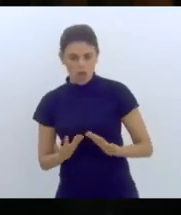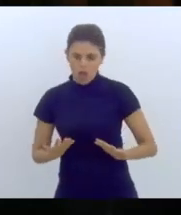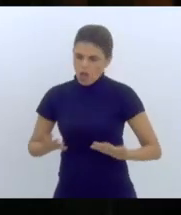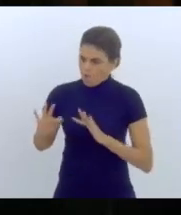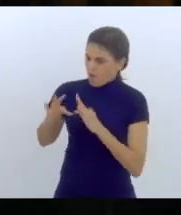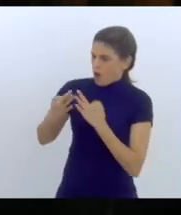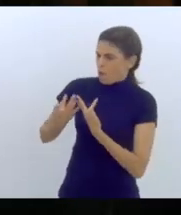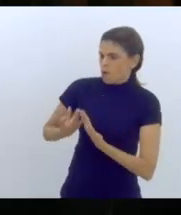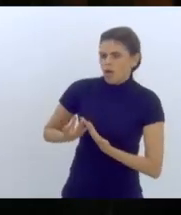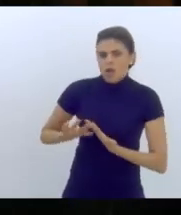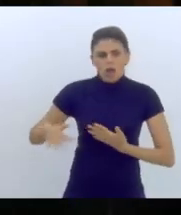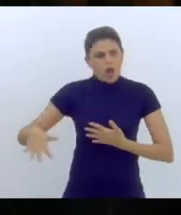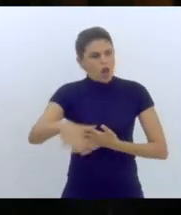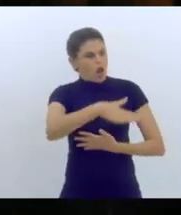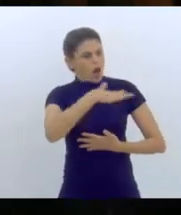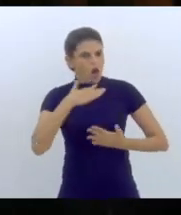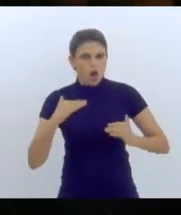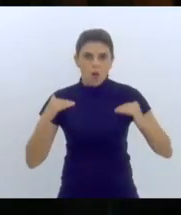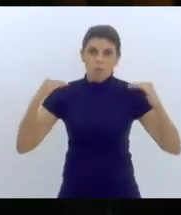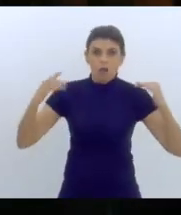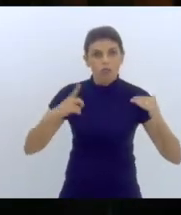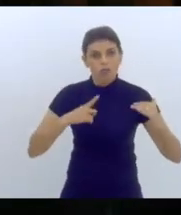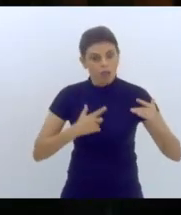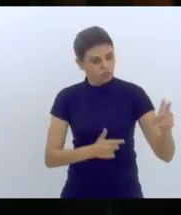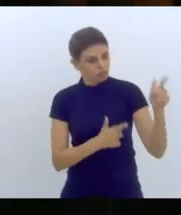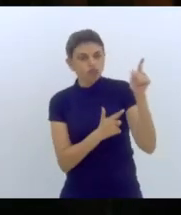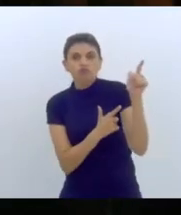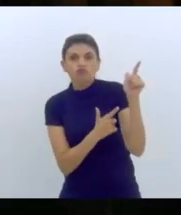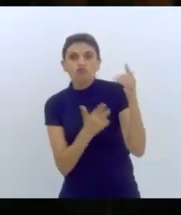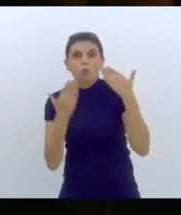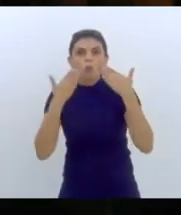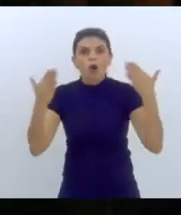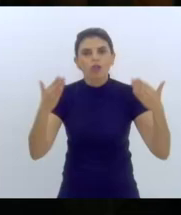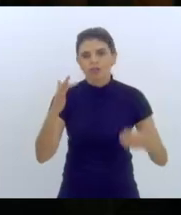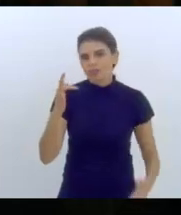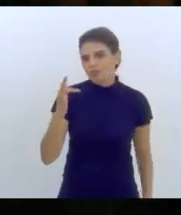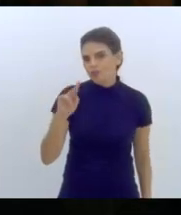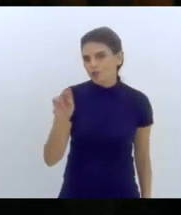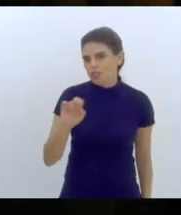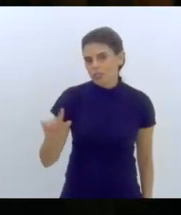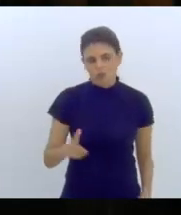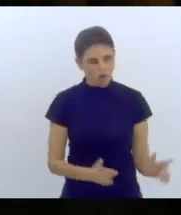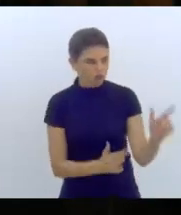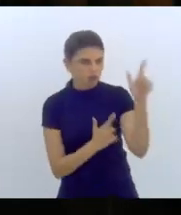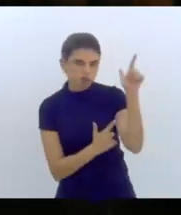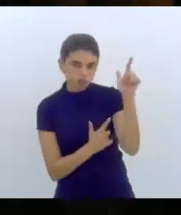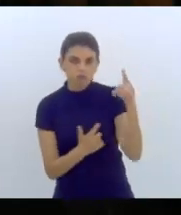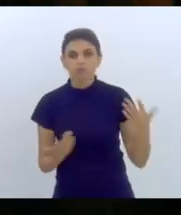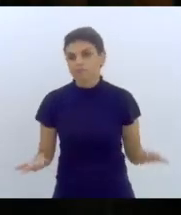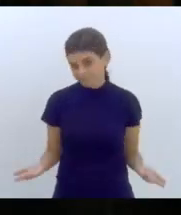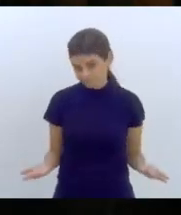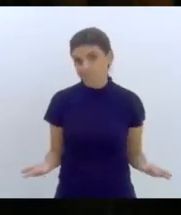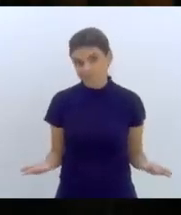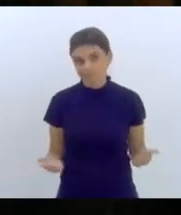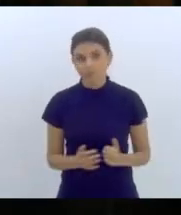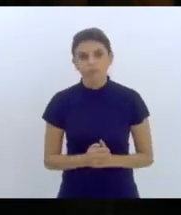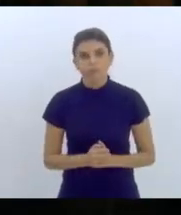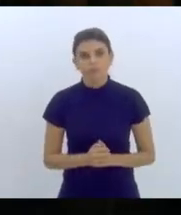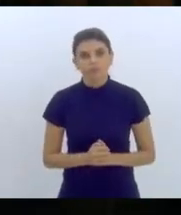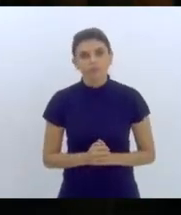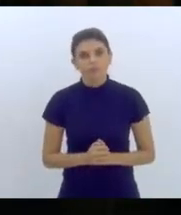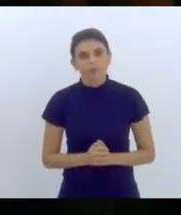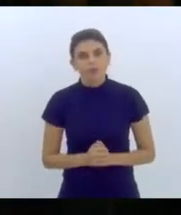costumes, portando um fuzil. Então, o que a gente vê é uma questão